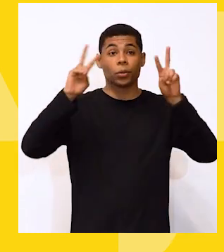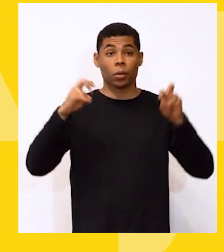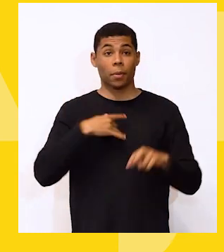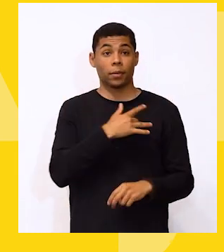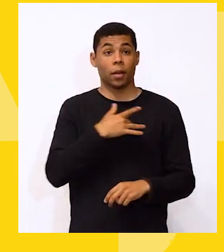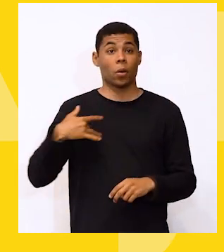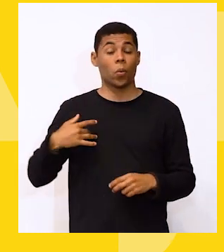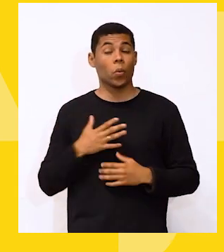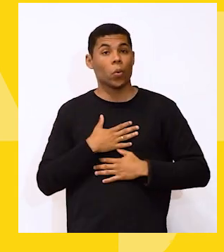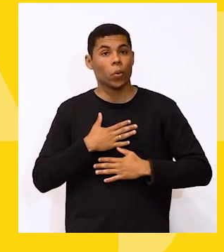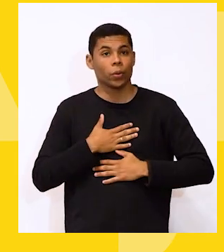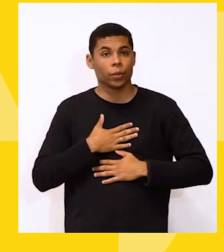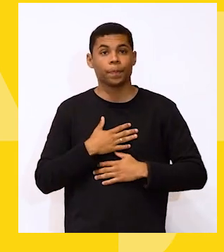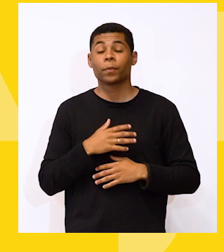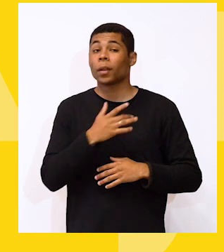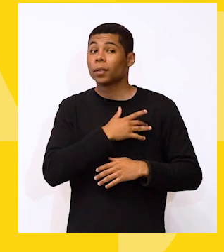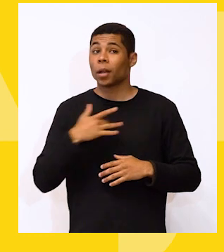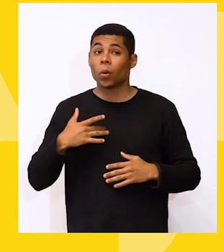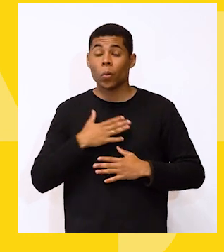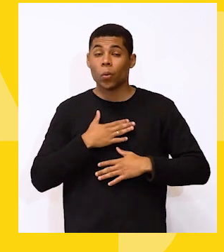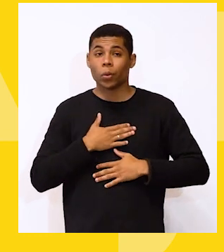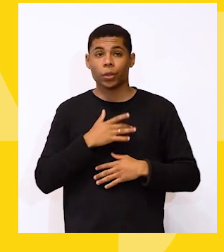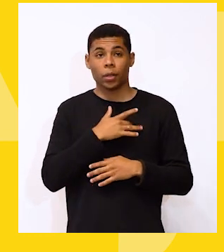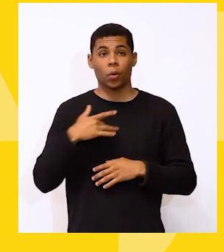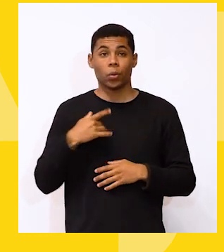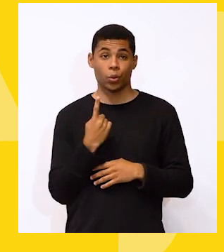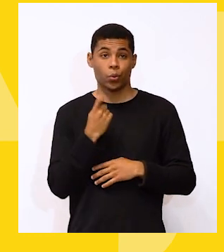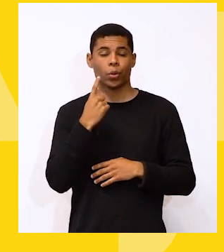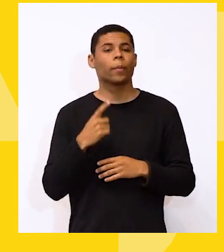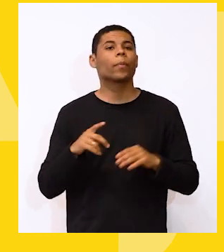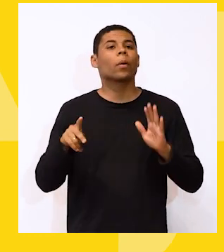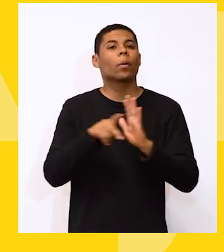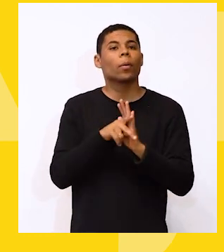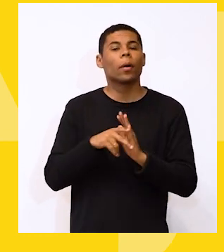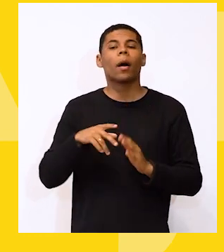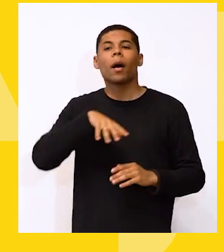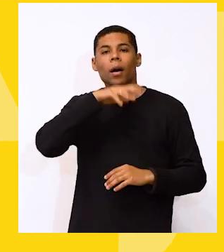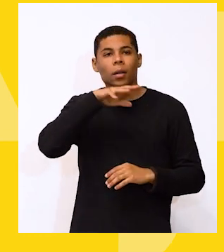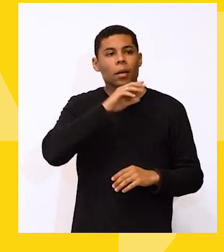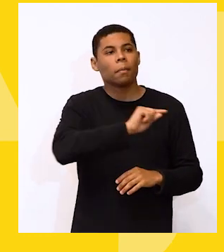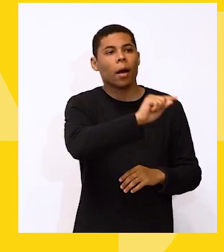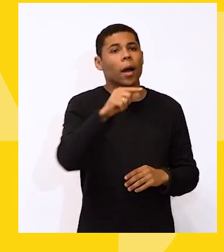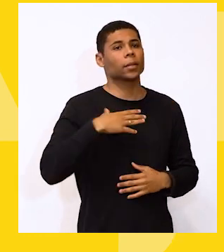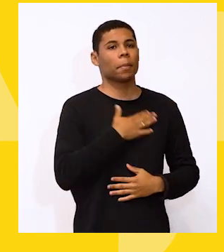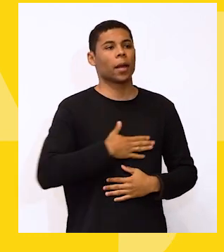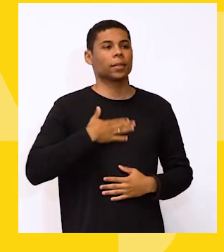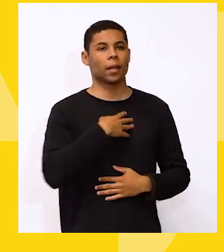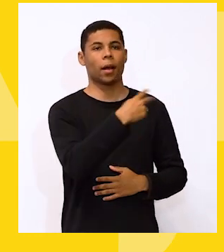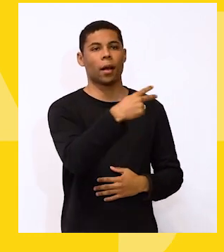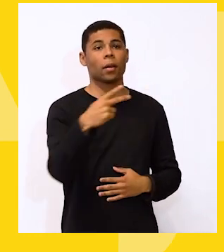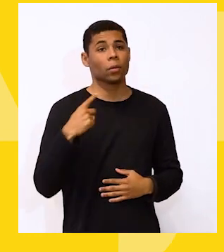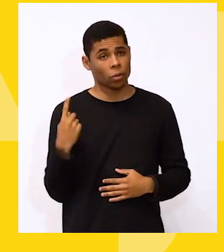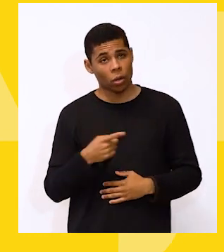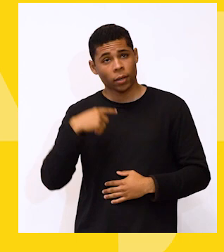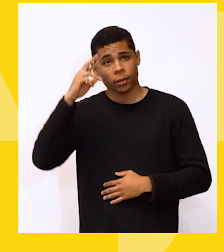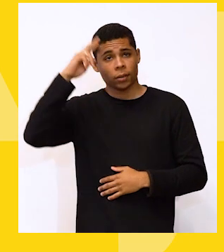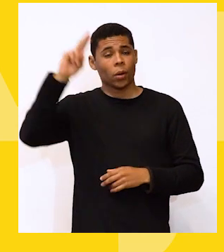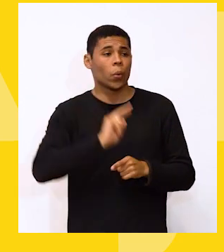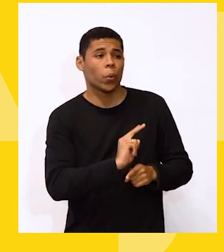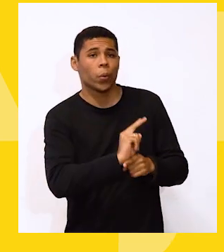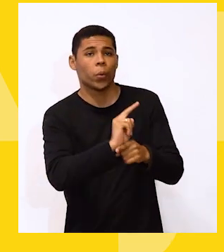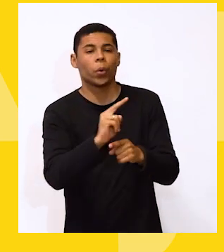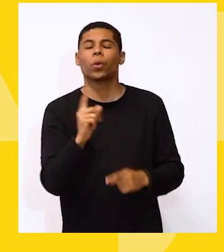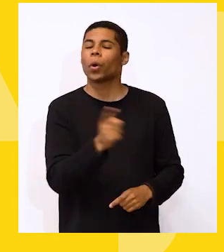Saúde única então saúde única vem desde da saúde dos próprios animais né bem-estar animal que nós como médico veterinários fazemos isso